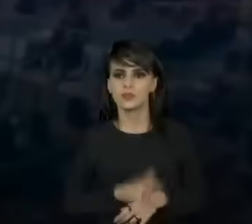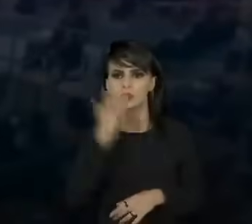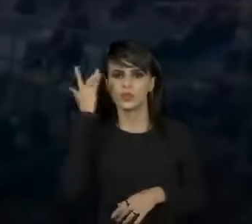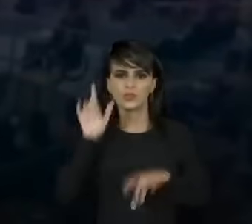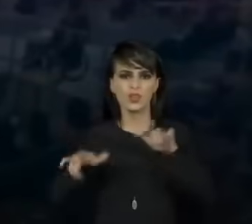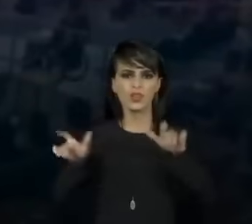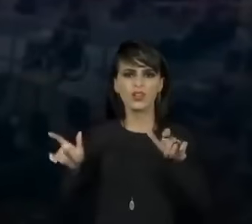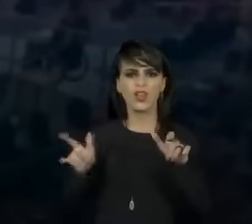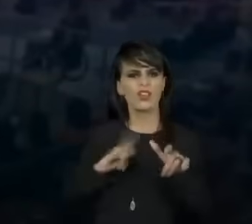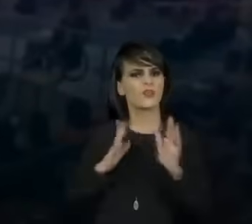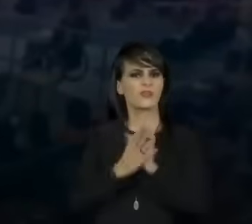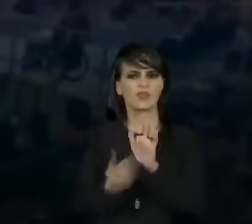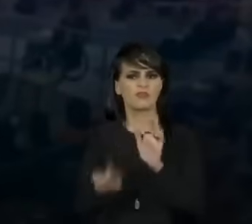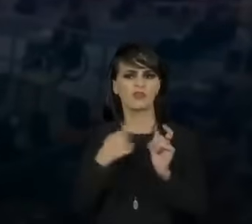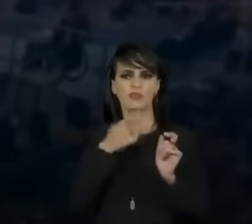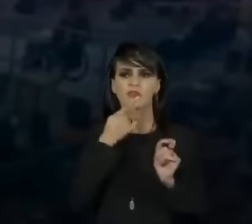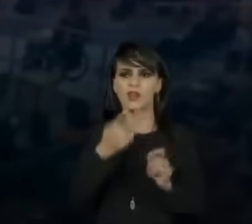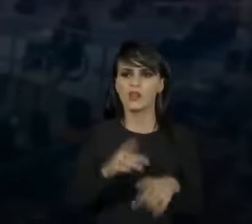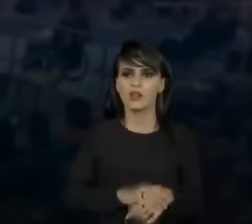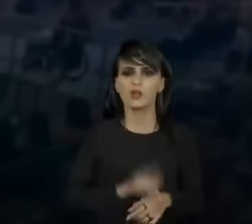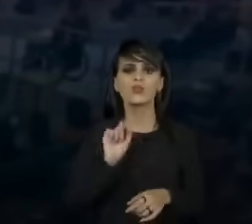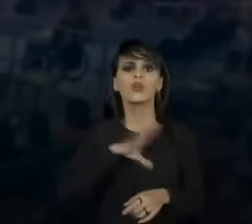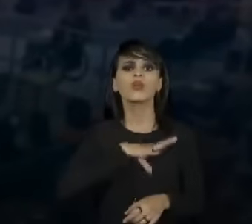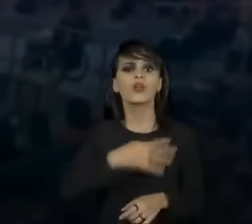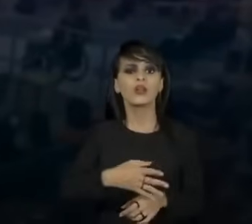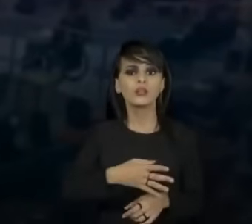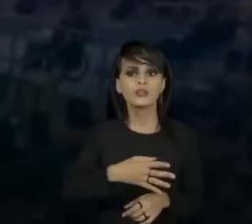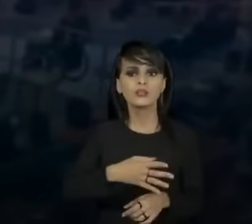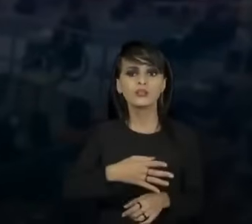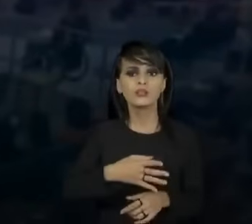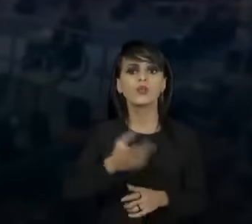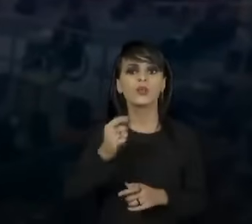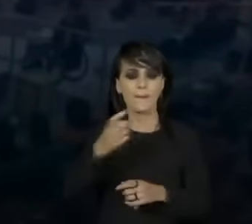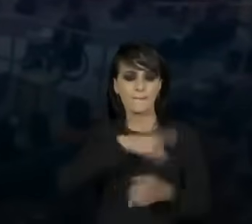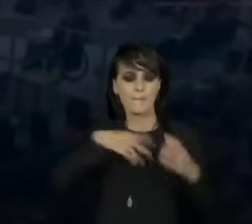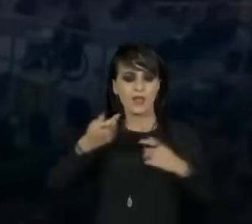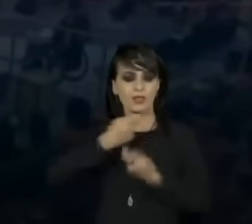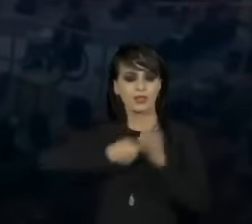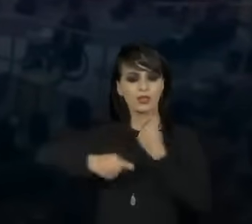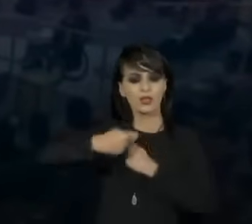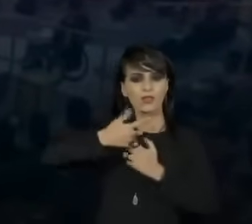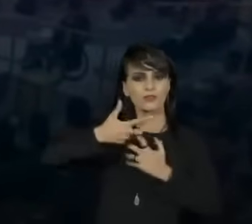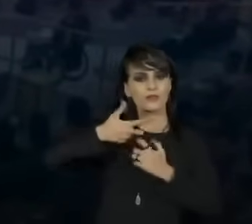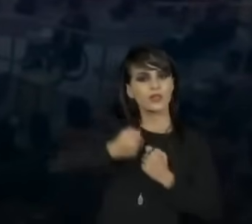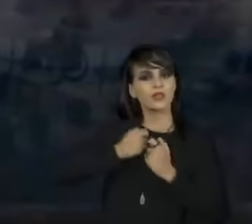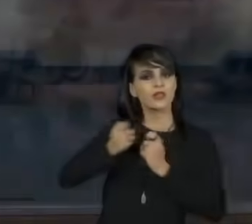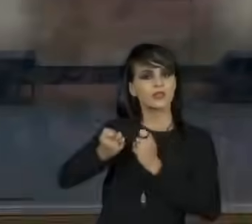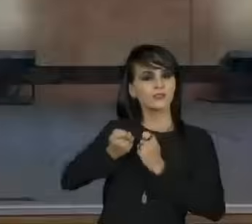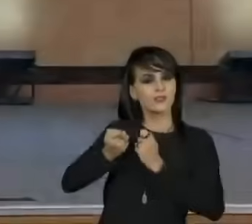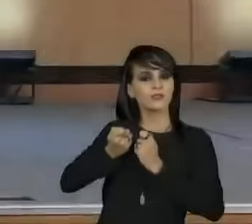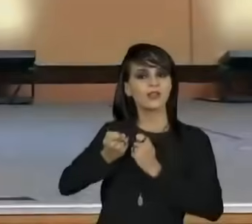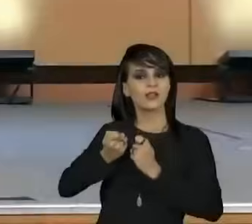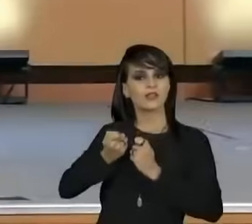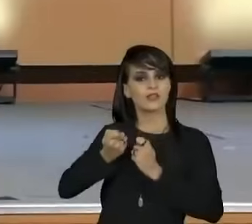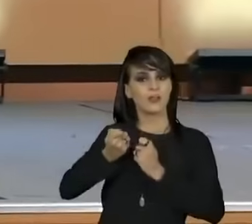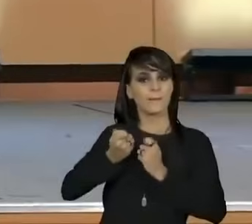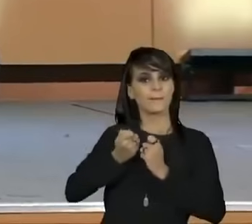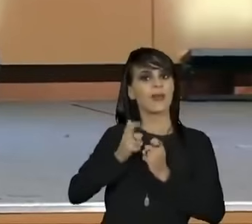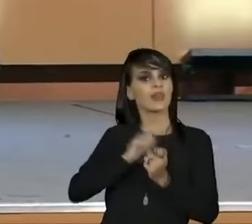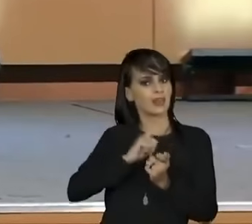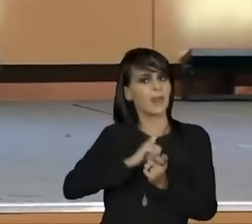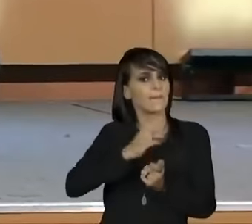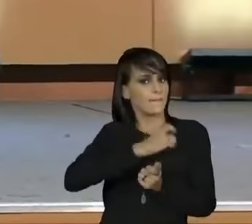talvez até repita nem eu falar o que é coragem Domínio do Medo resistência ao medo mas não ausência do